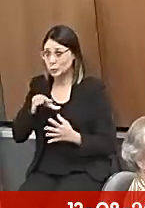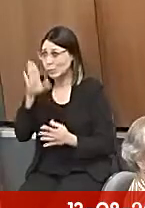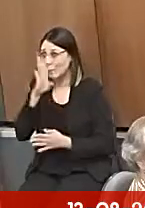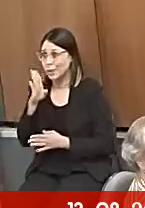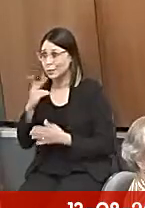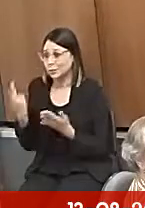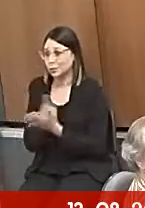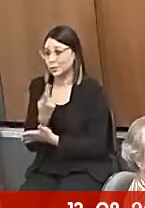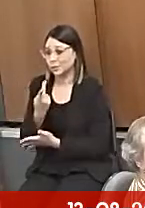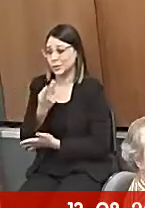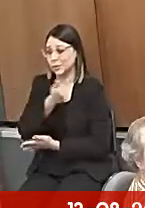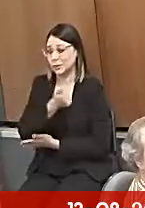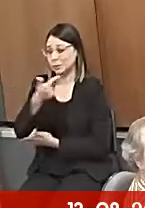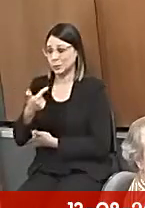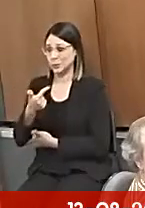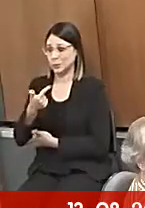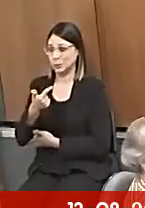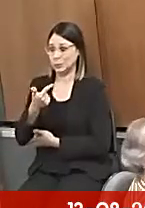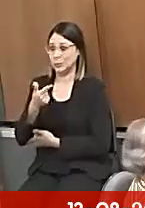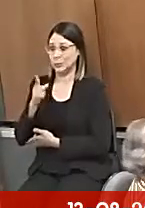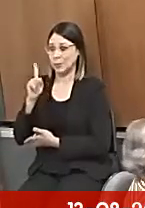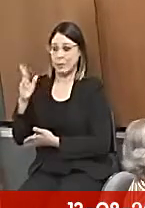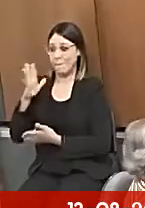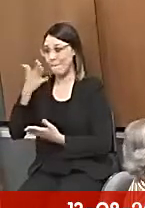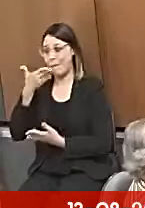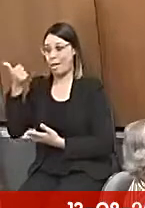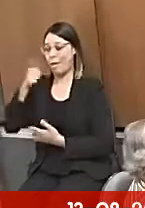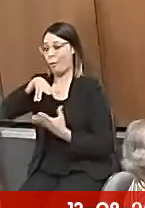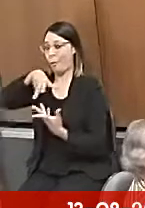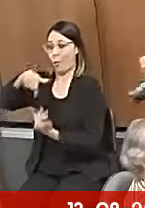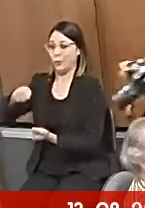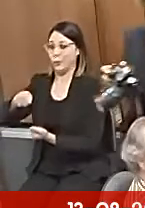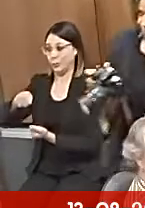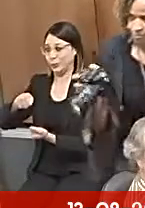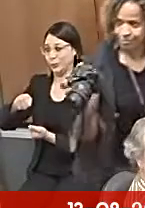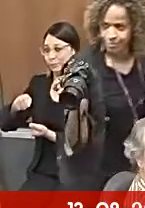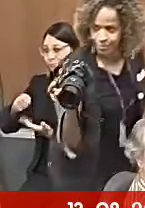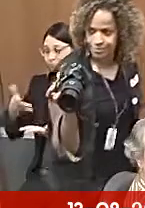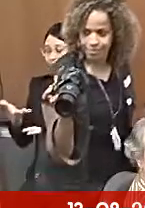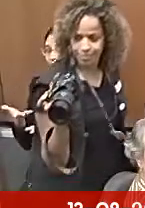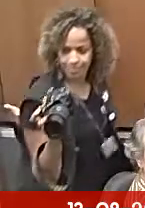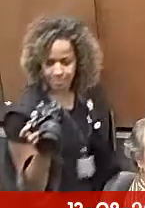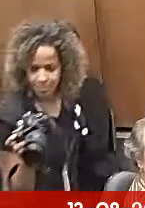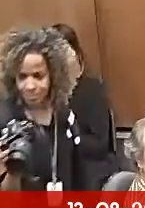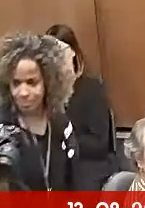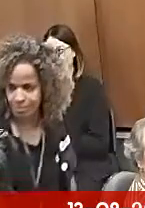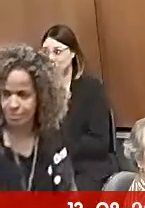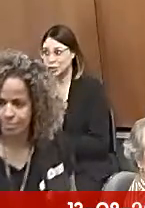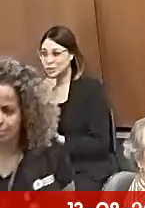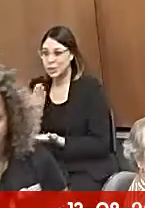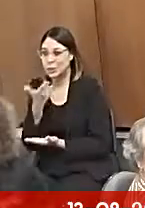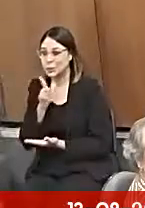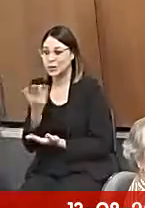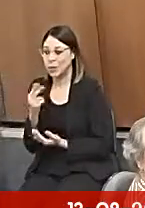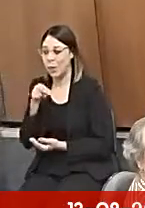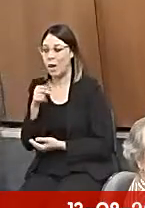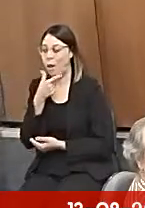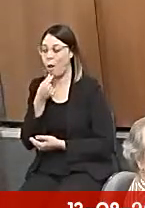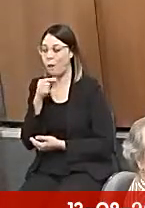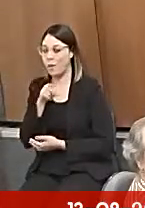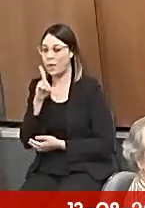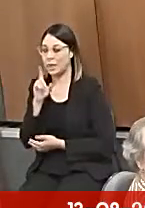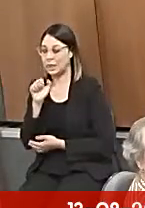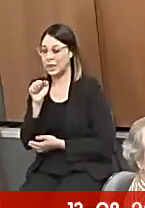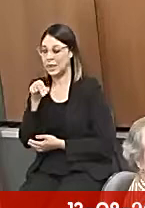colocação e nunca na história um brasileiro é conseguiu tem os mets que o daniel tem hoje né